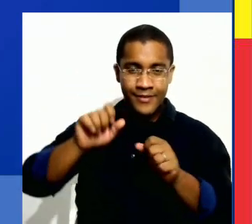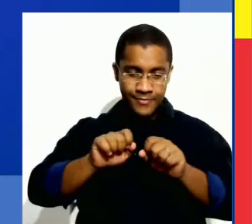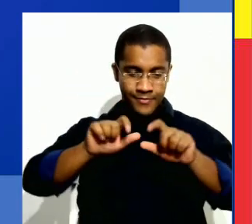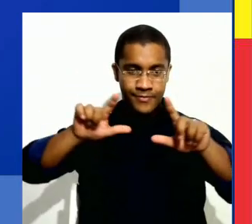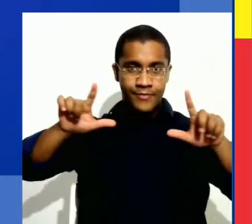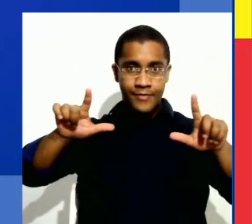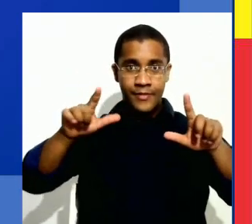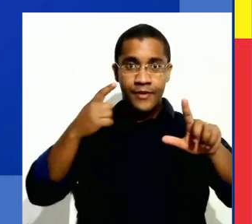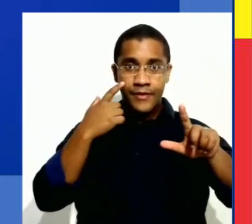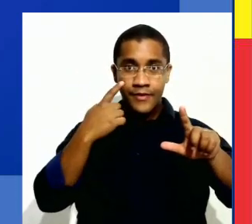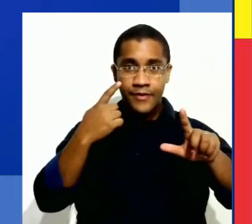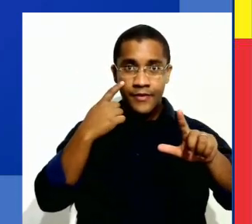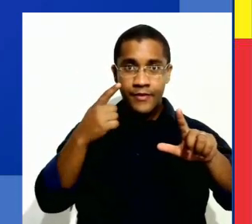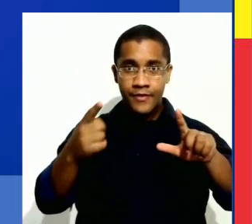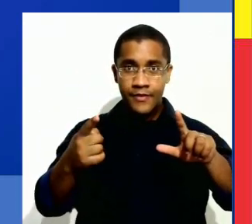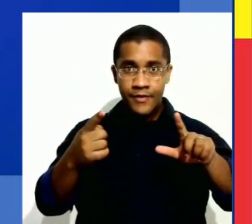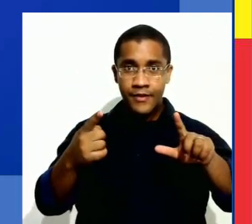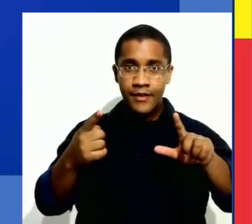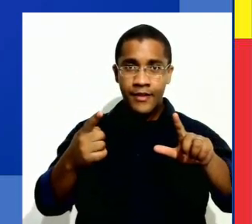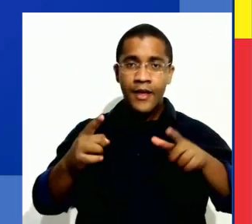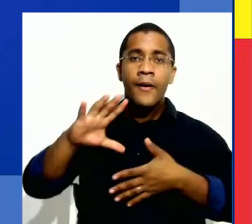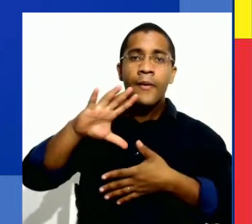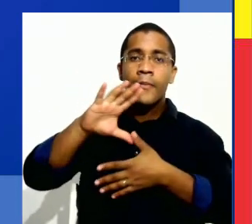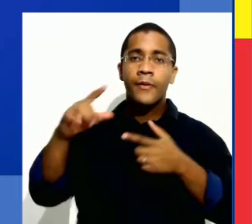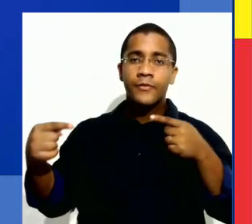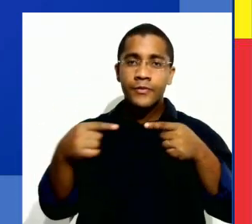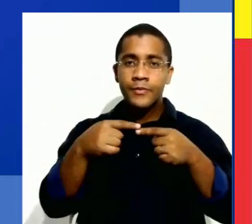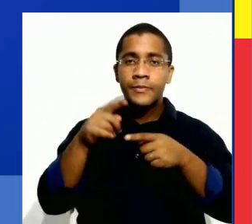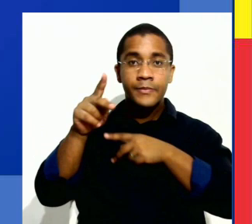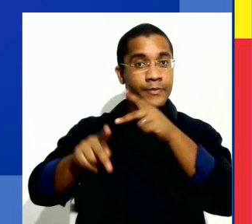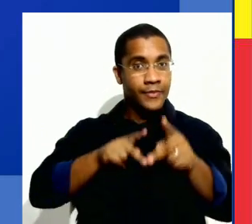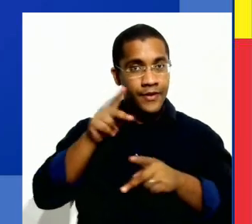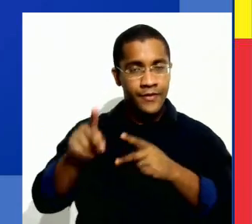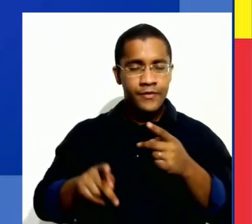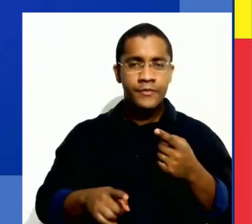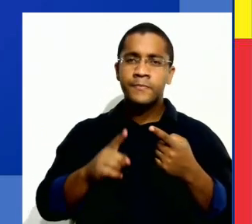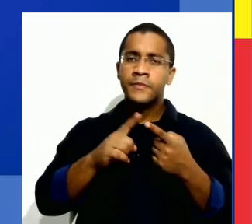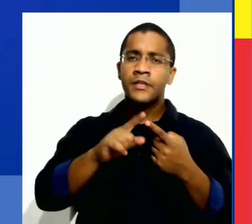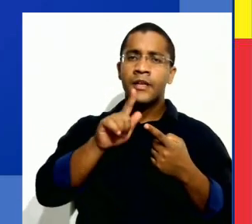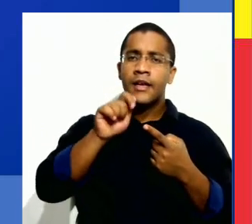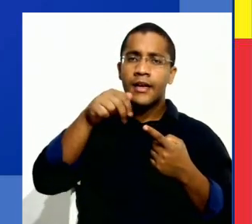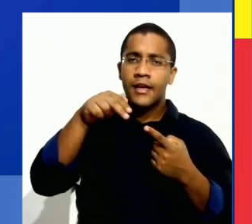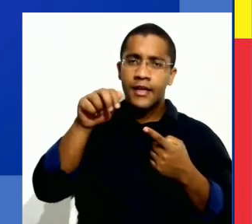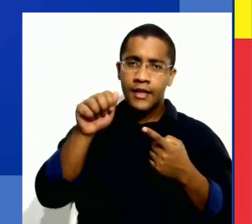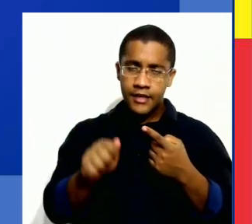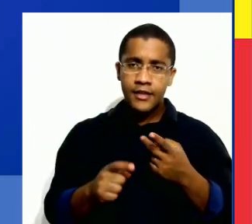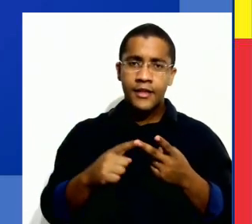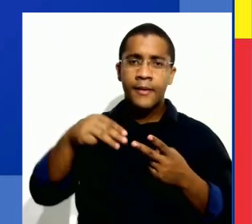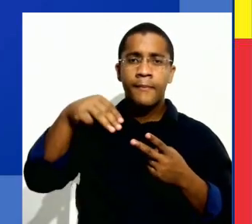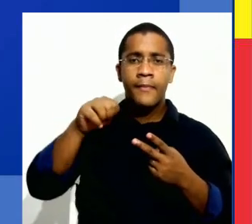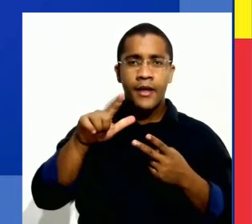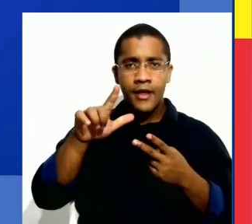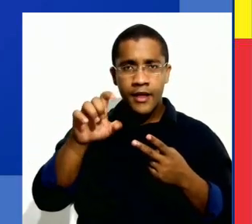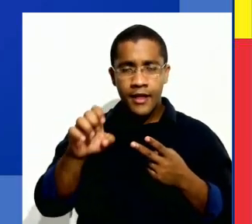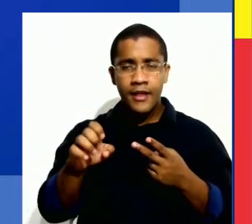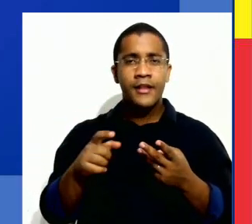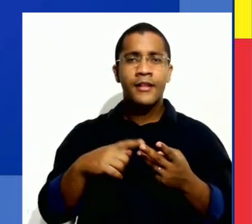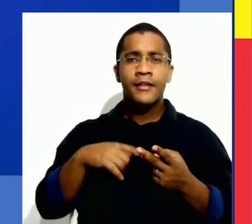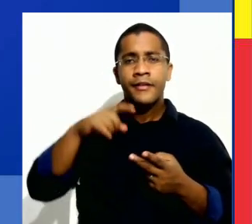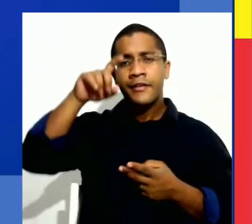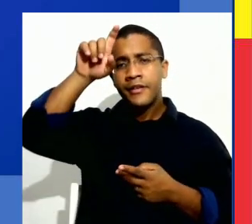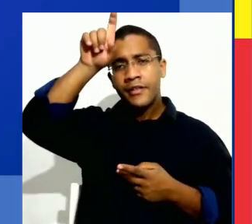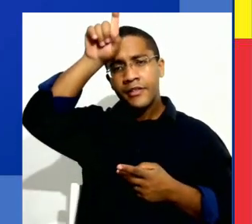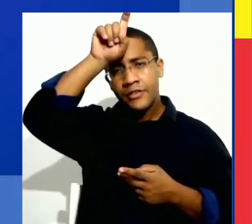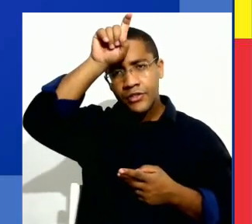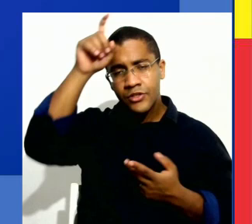no visor de vocês, o mapa referente aos povos. Aí nós temos Gana, Mali, não é isso? Nós